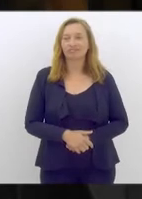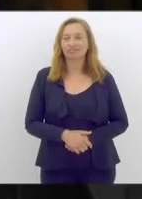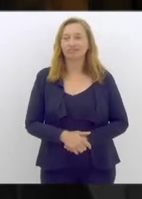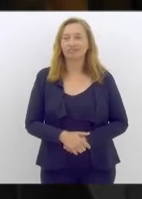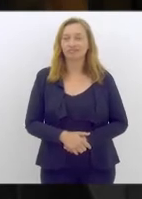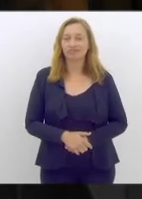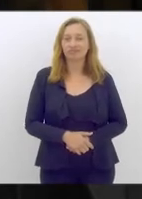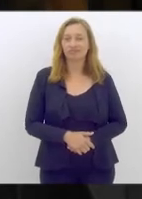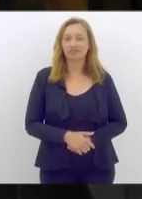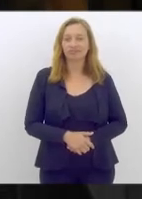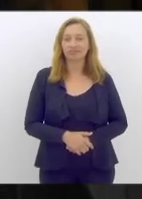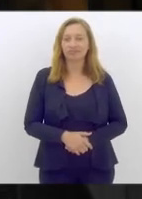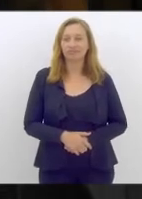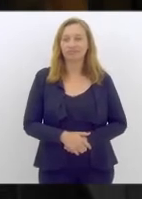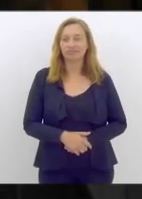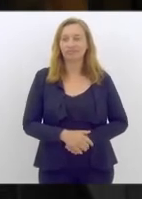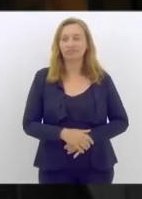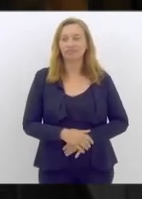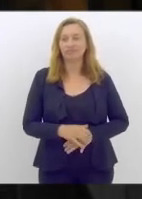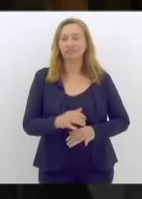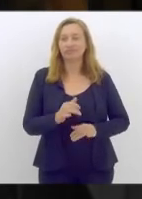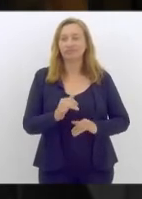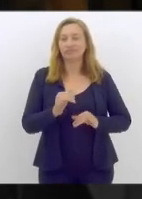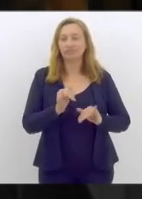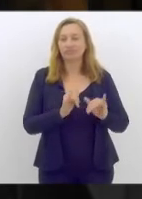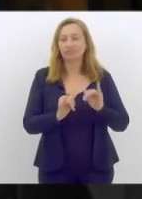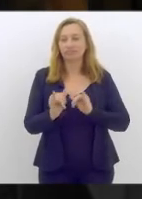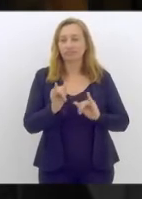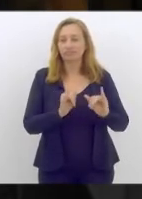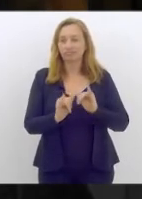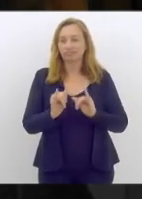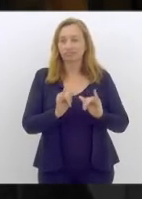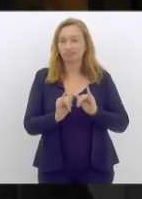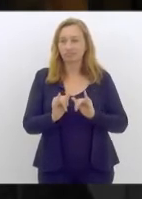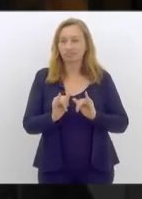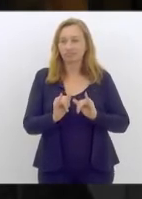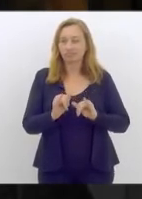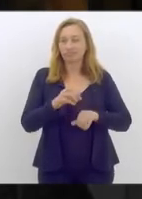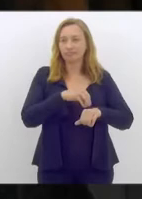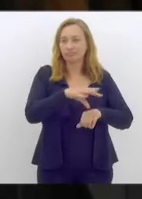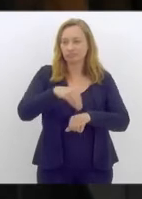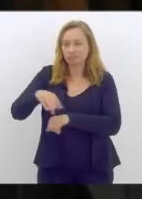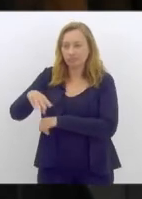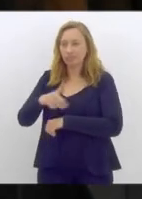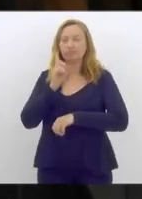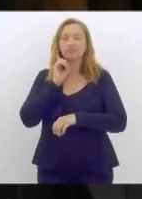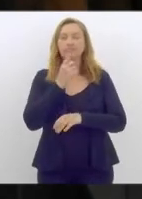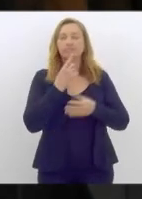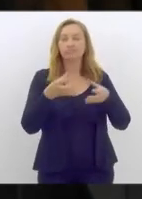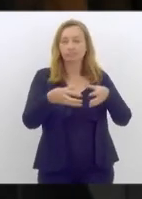que leva a nossa voz aos deficientes auditivos